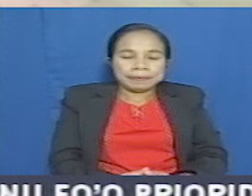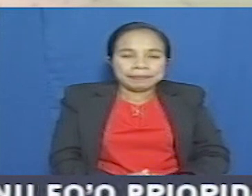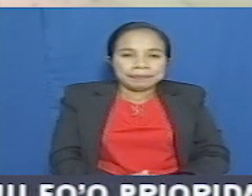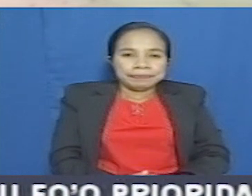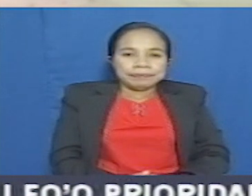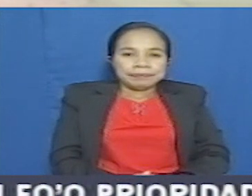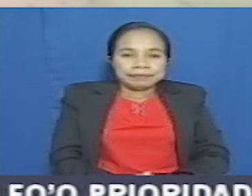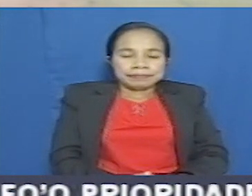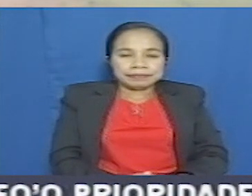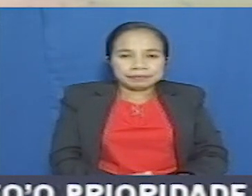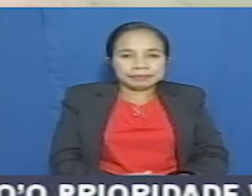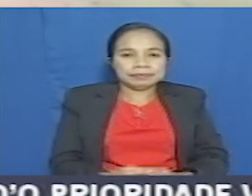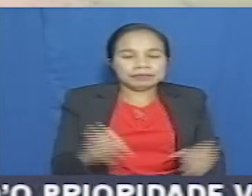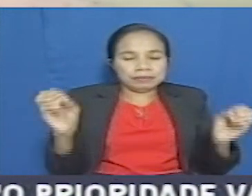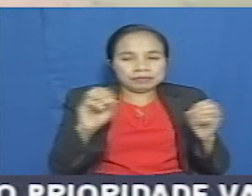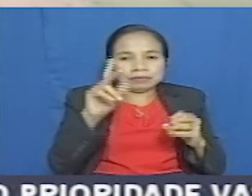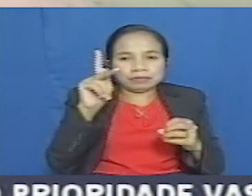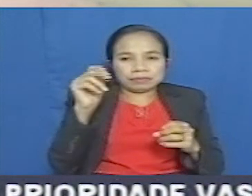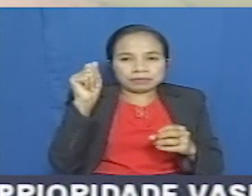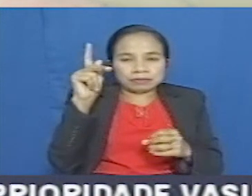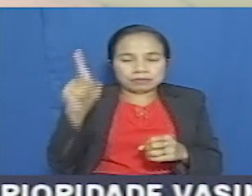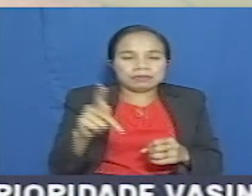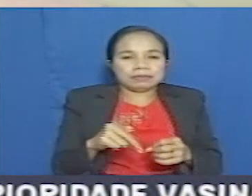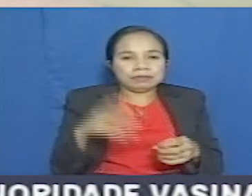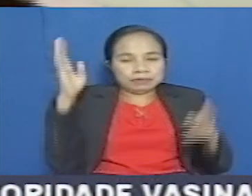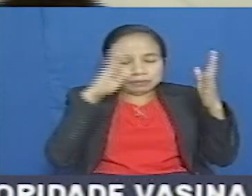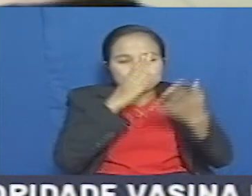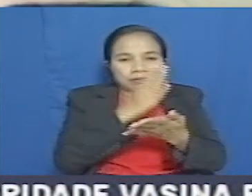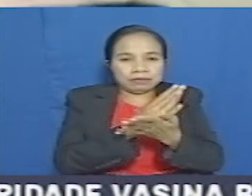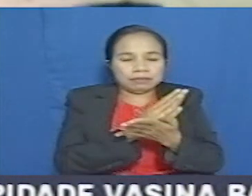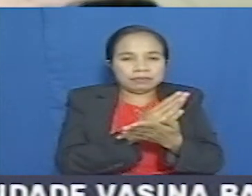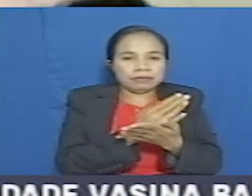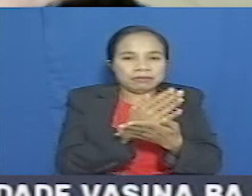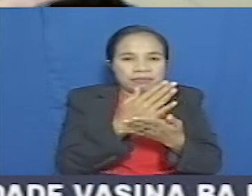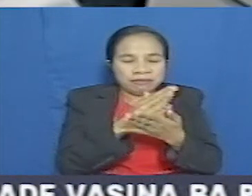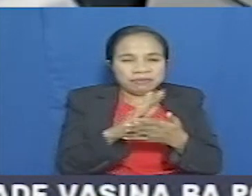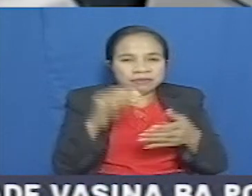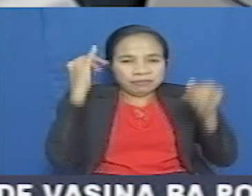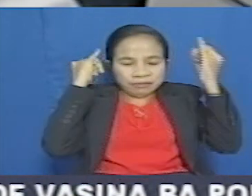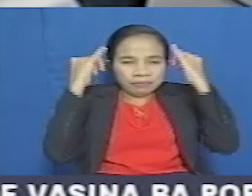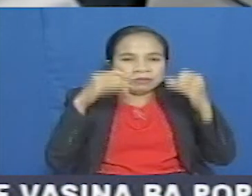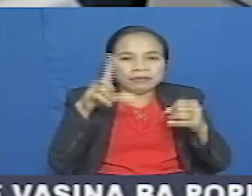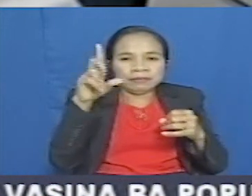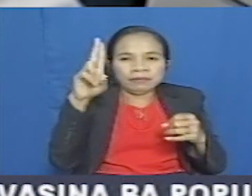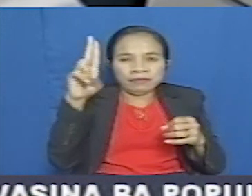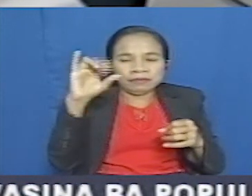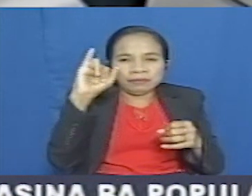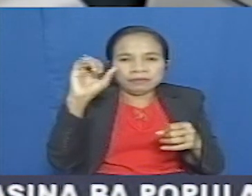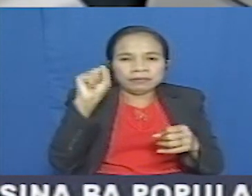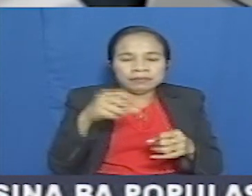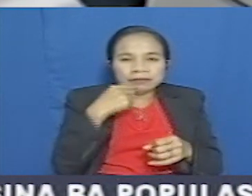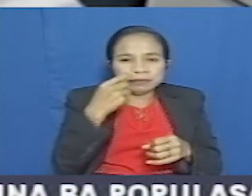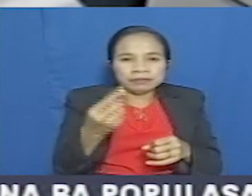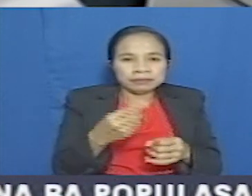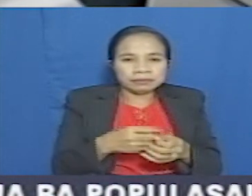Adjunto, comissário Comissão Anticorrupção CAC, ba assunto prevenção no sensibilização. Luiz Oliveira Sampaio